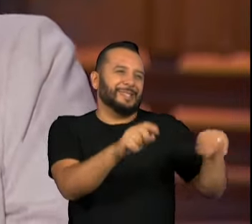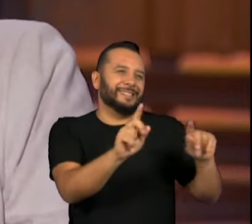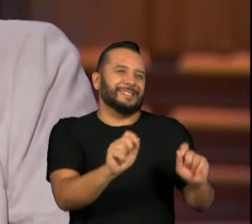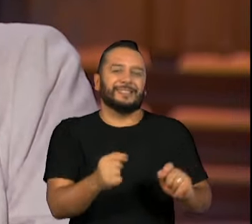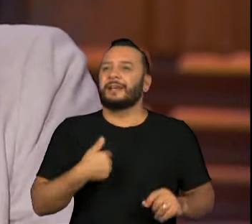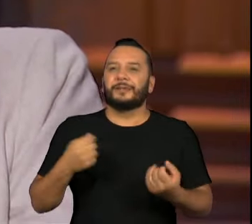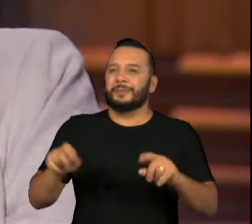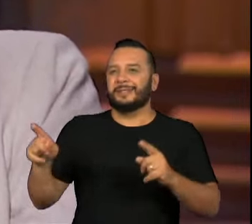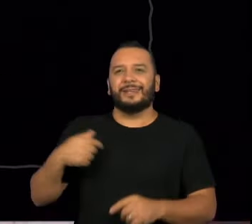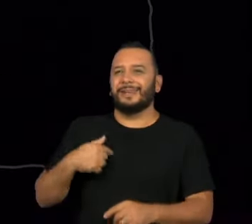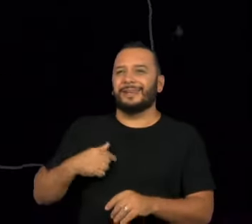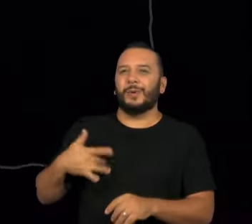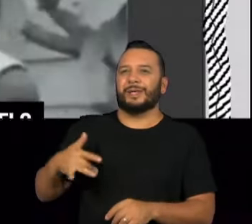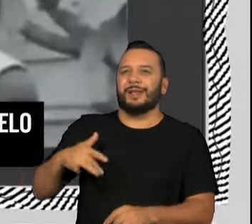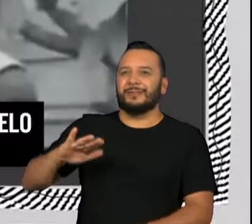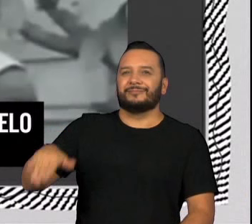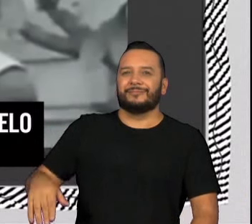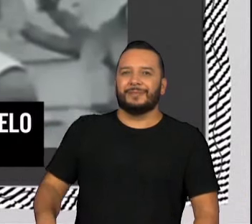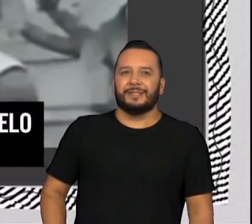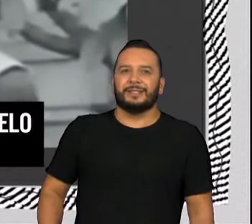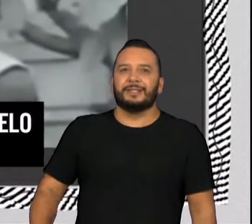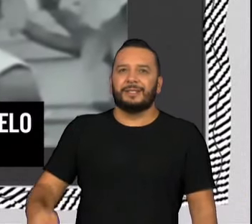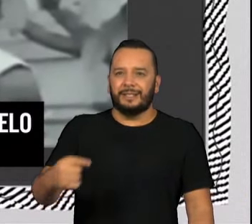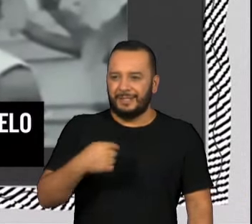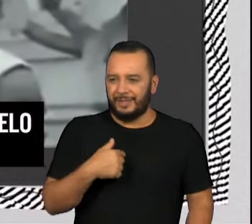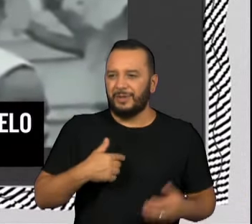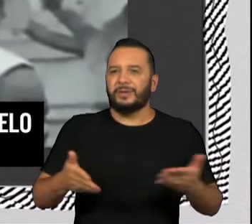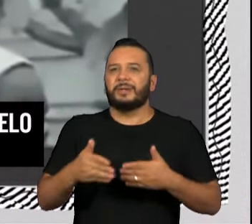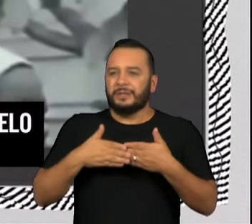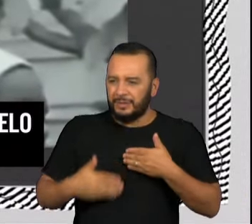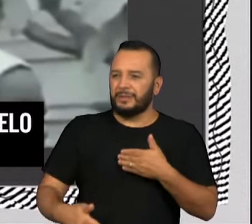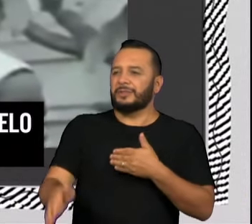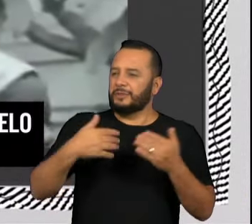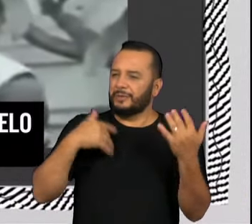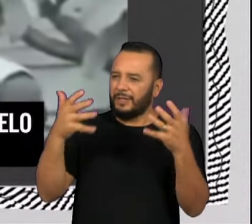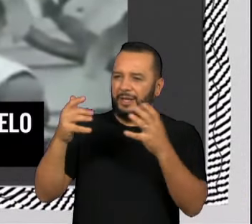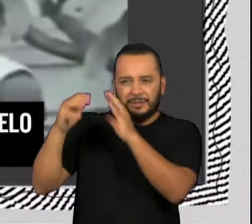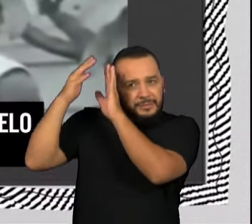né o ser humano lastimável vai lá não tem